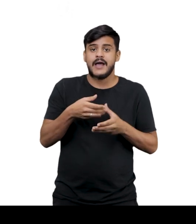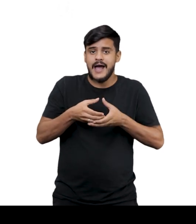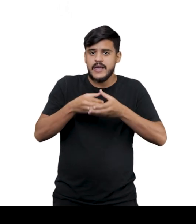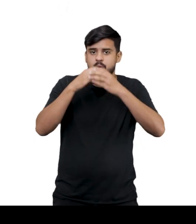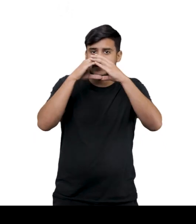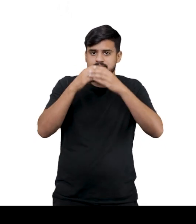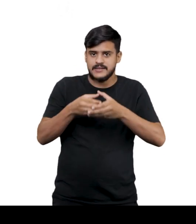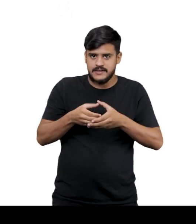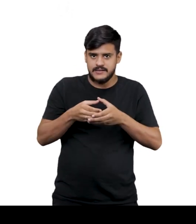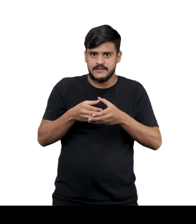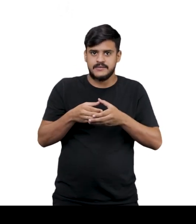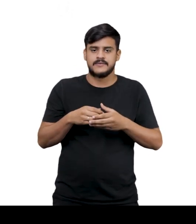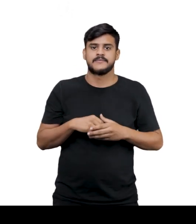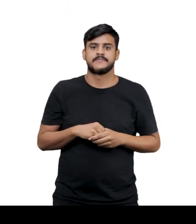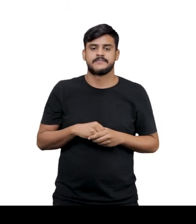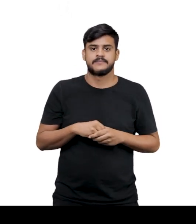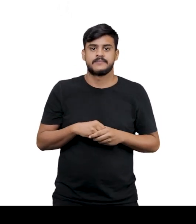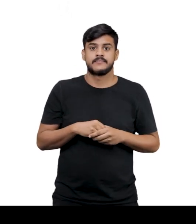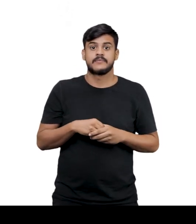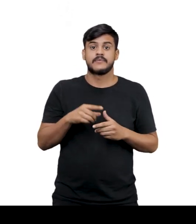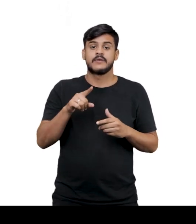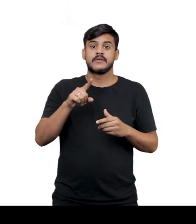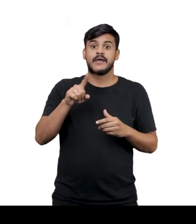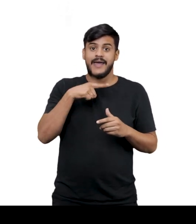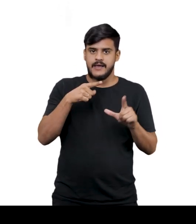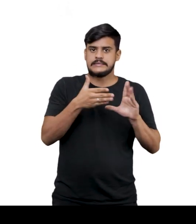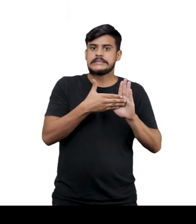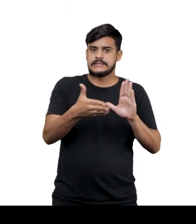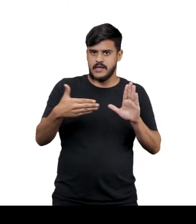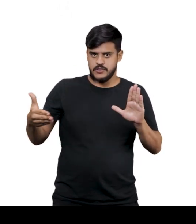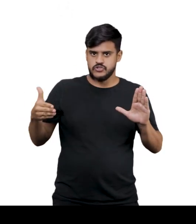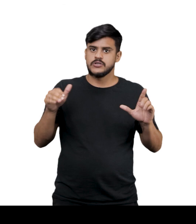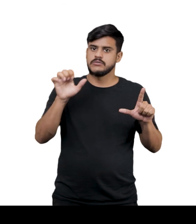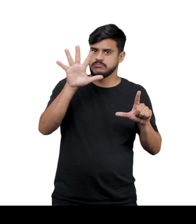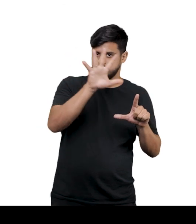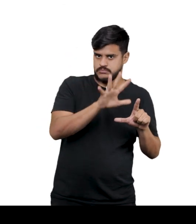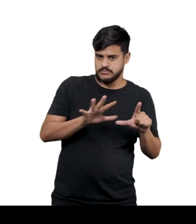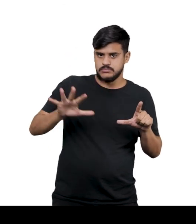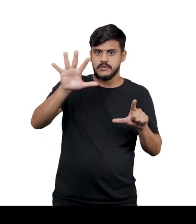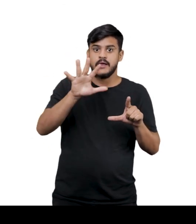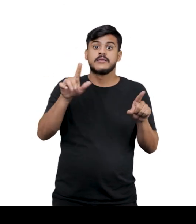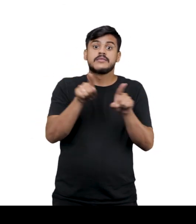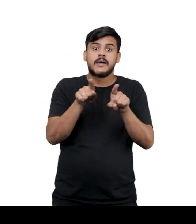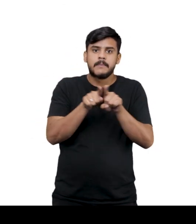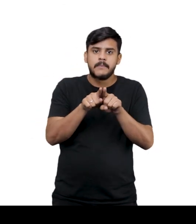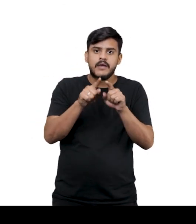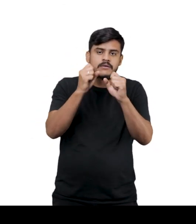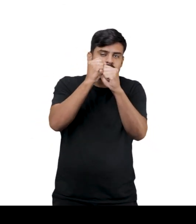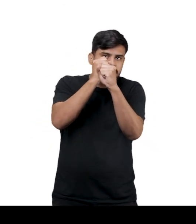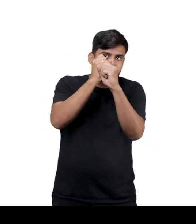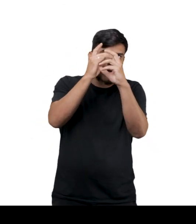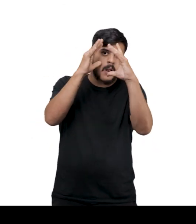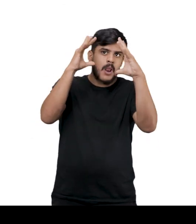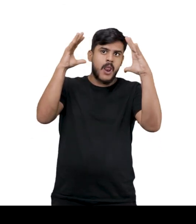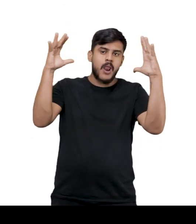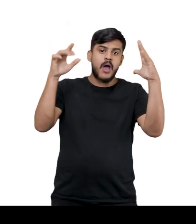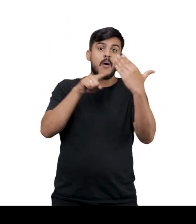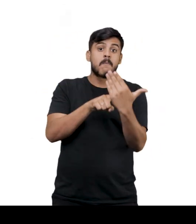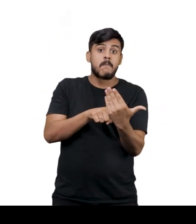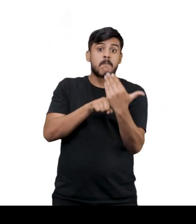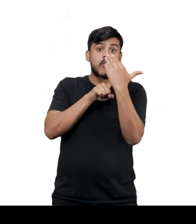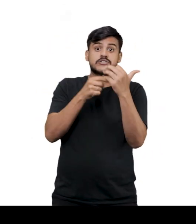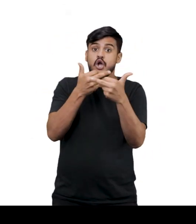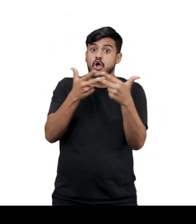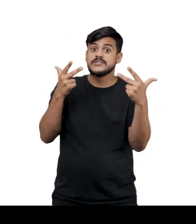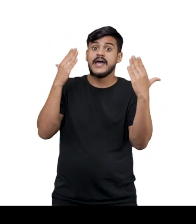também conhecido como ayahuasca. Mais do que expressões estéticas, as imagens acessadas por essa